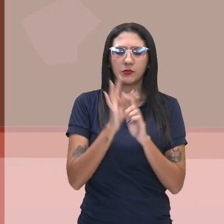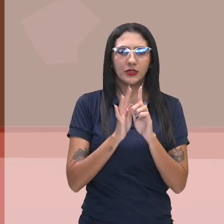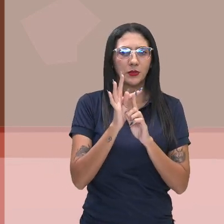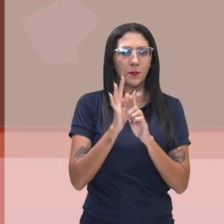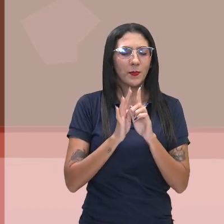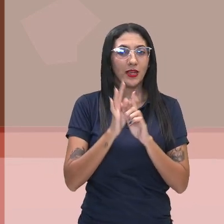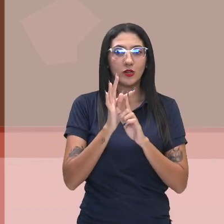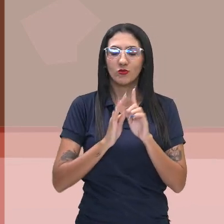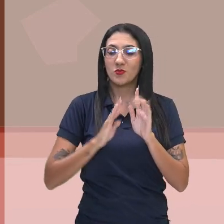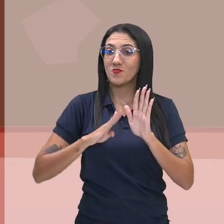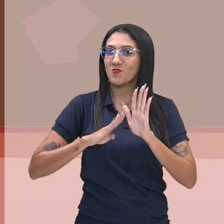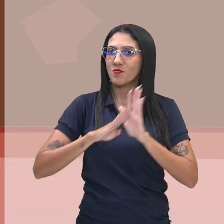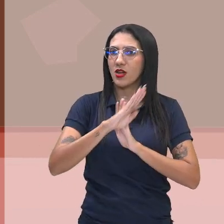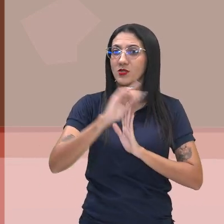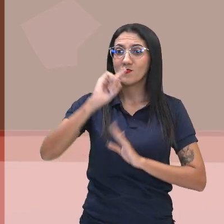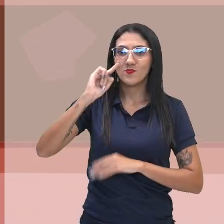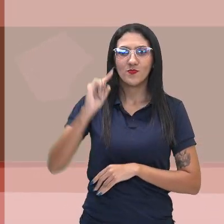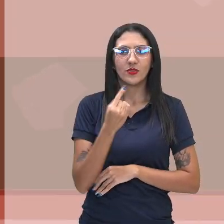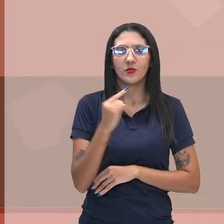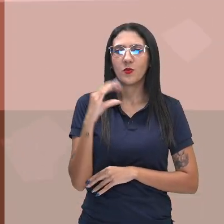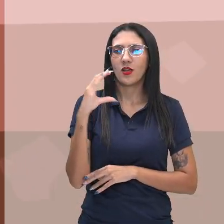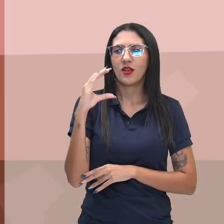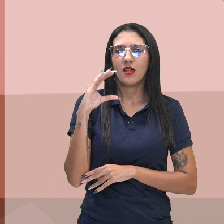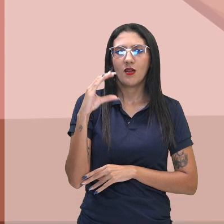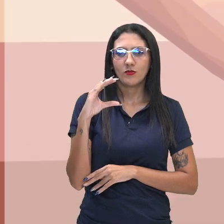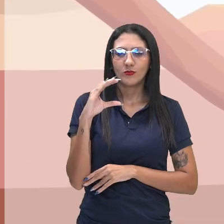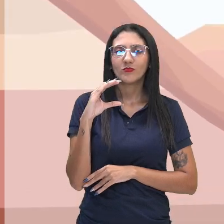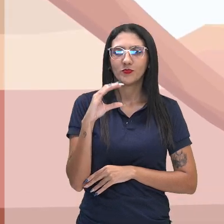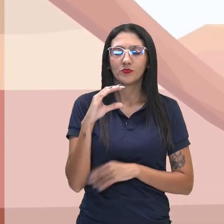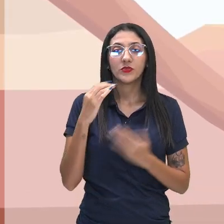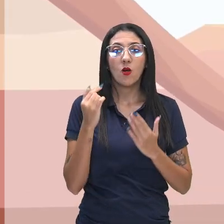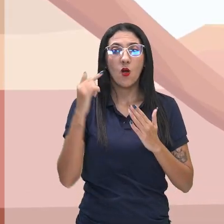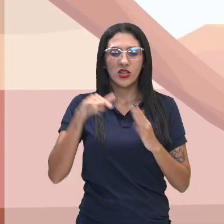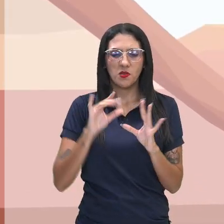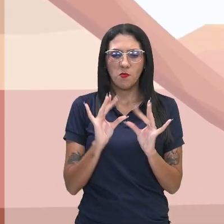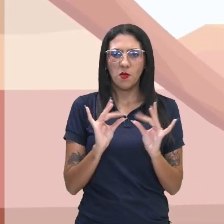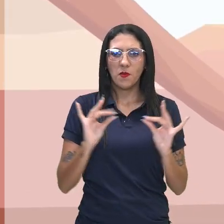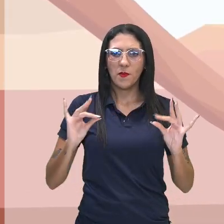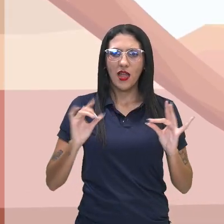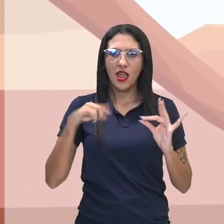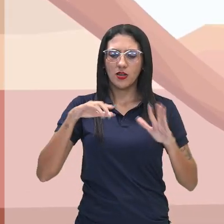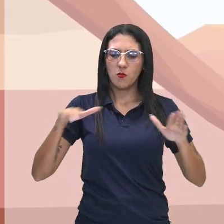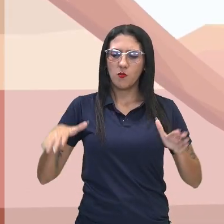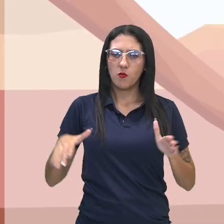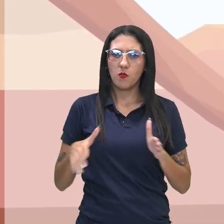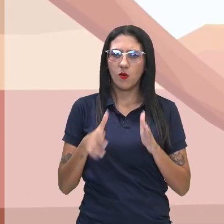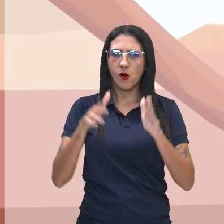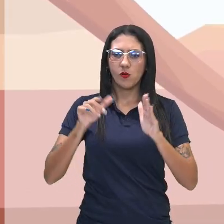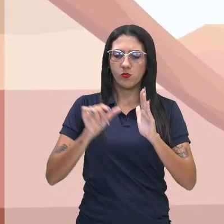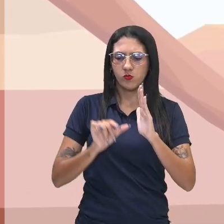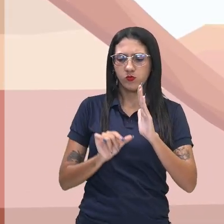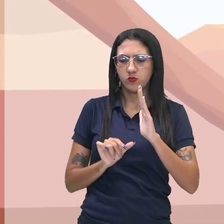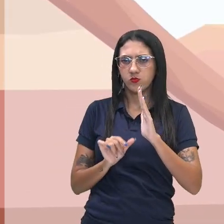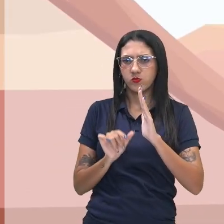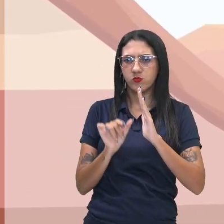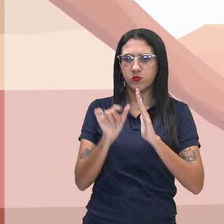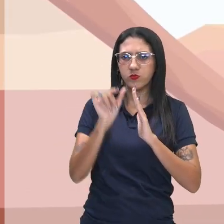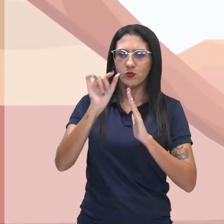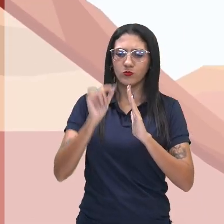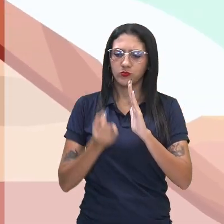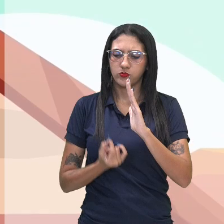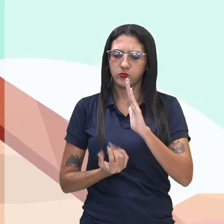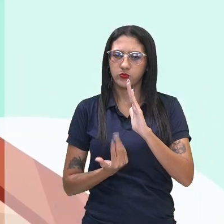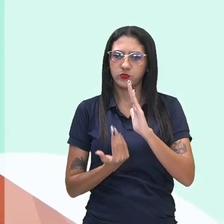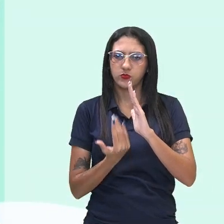alta acima de 1000 graus Celsius. O magma é extravasado pelo conduto ou chaminé.